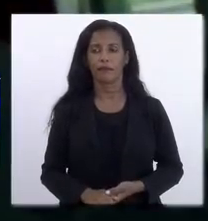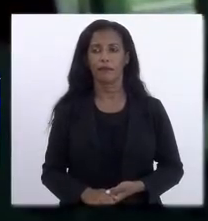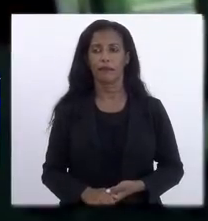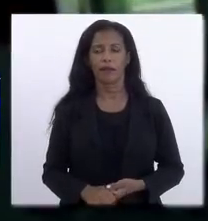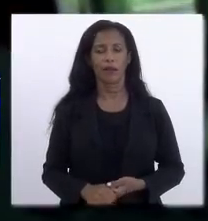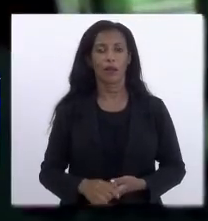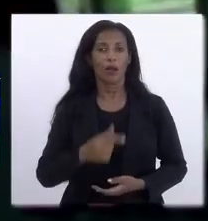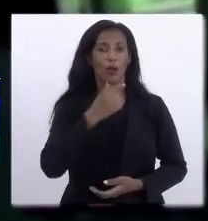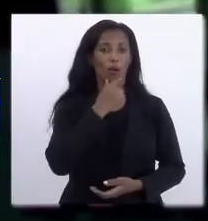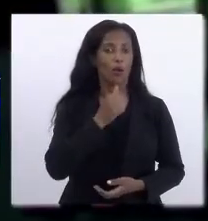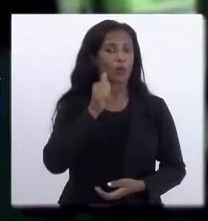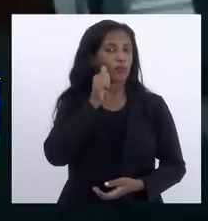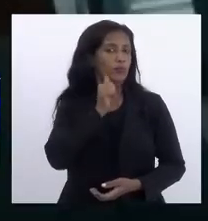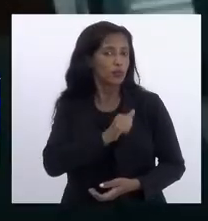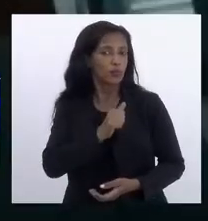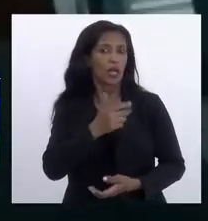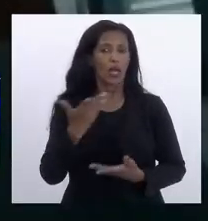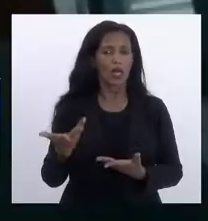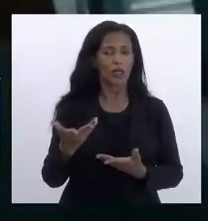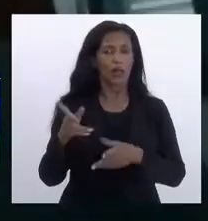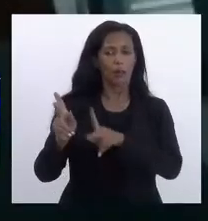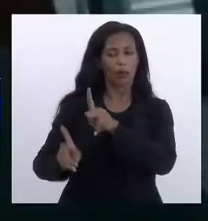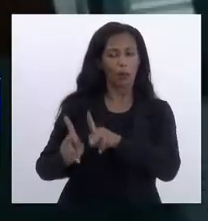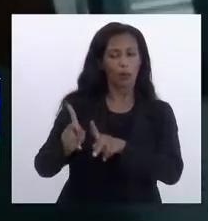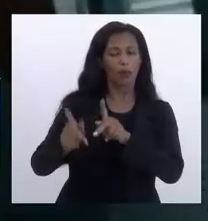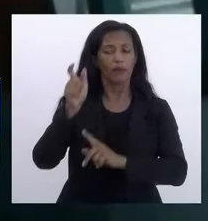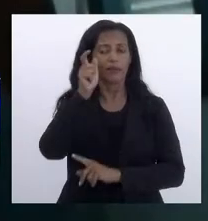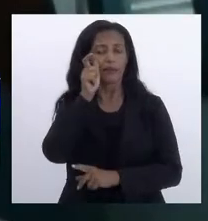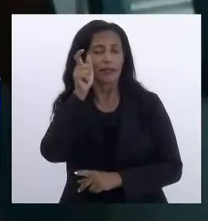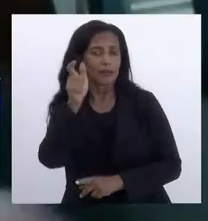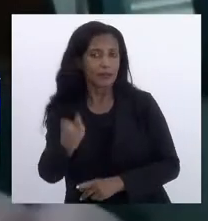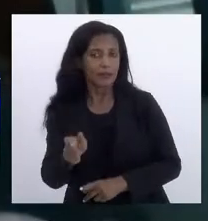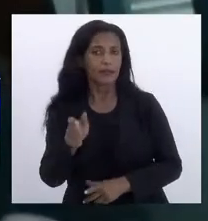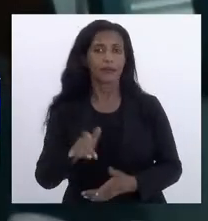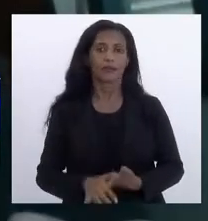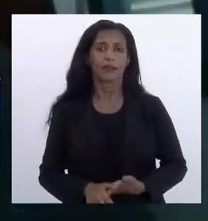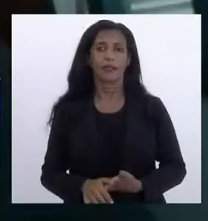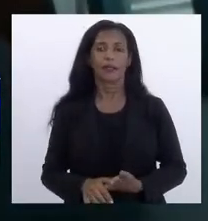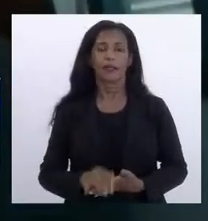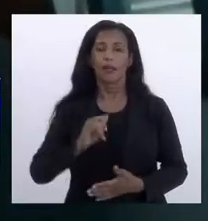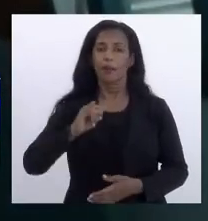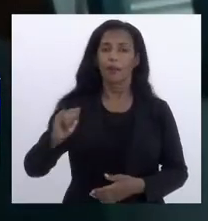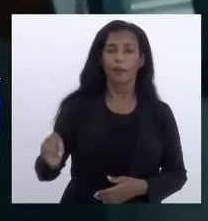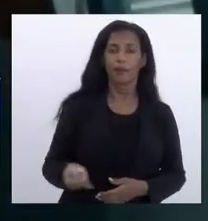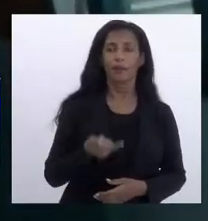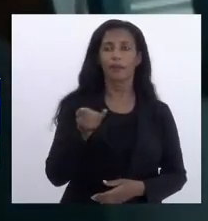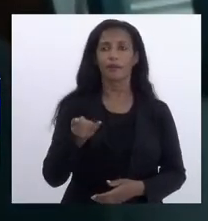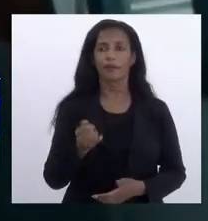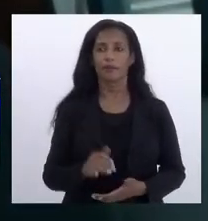rapazes, moças, populações interessadas em aproveitar